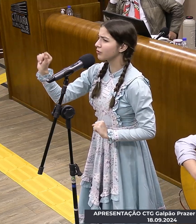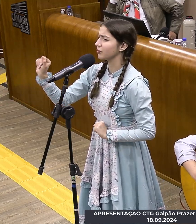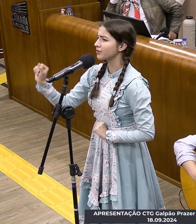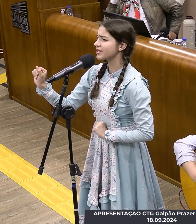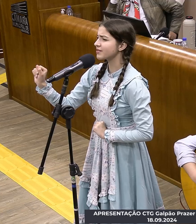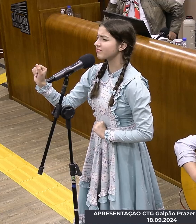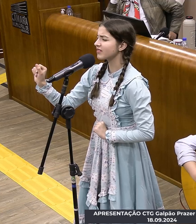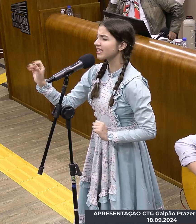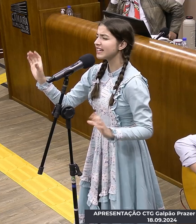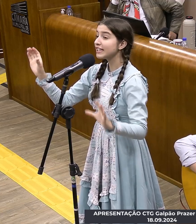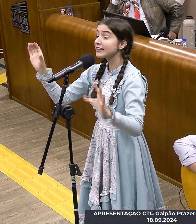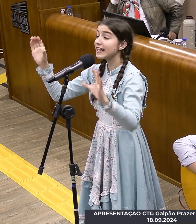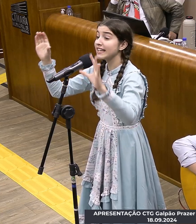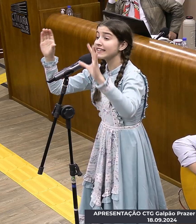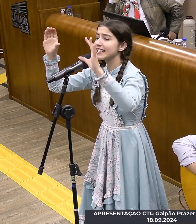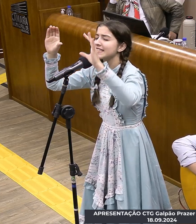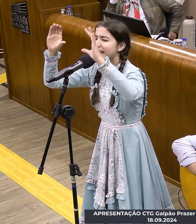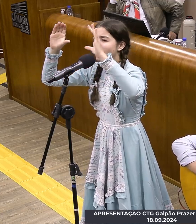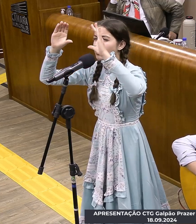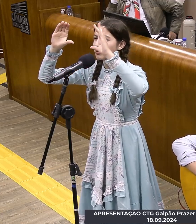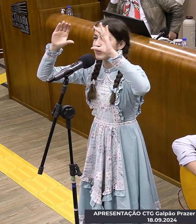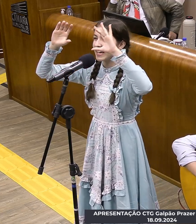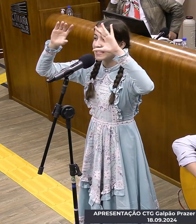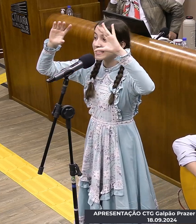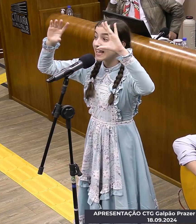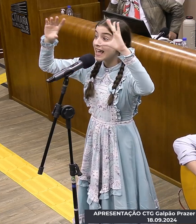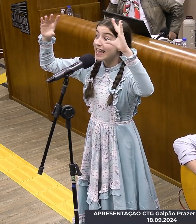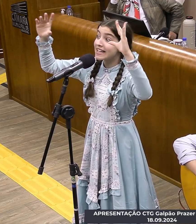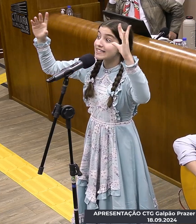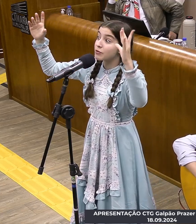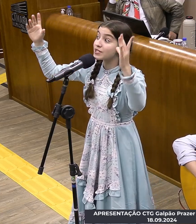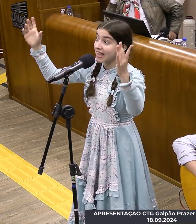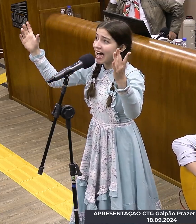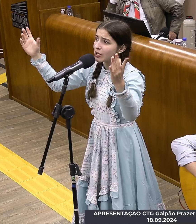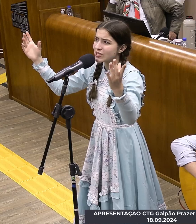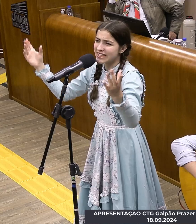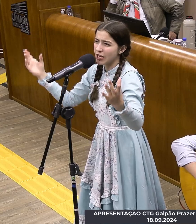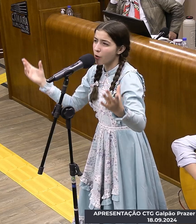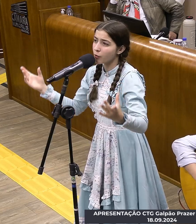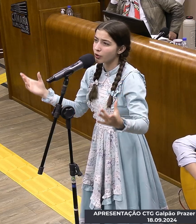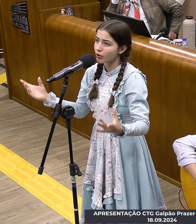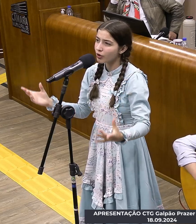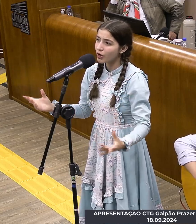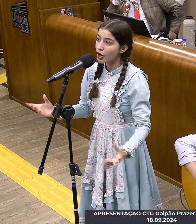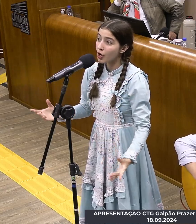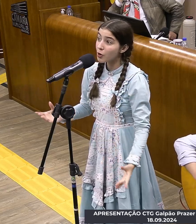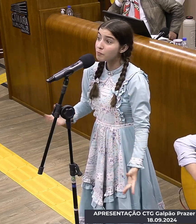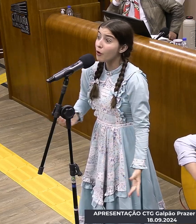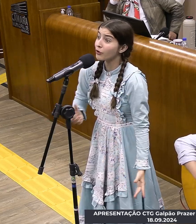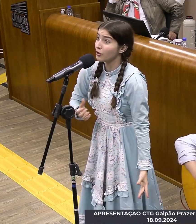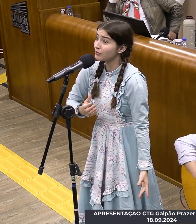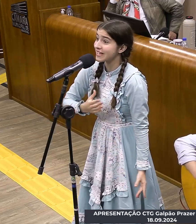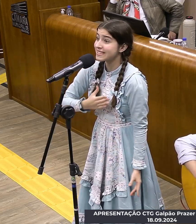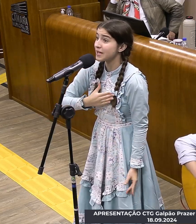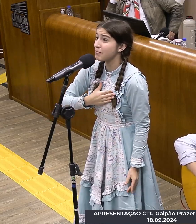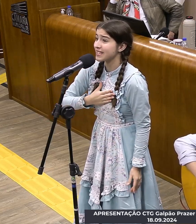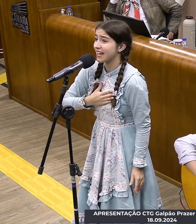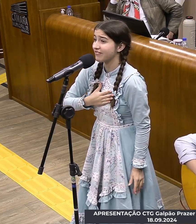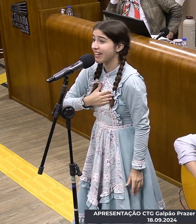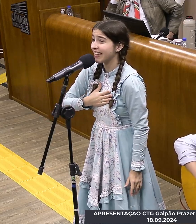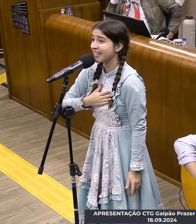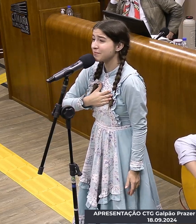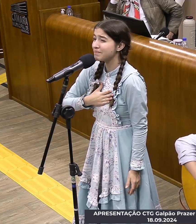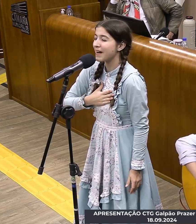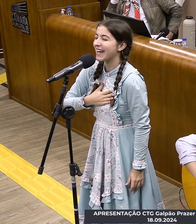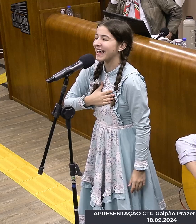os óculos de lentes redondas em seus aros de ouro, por onde se